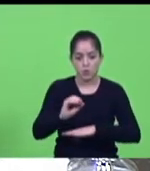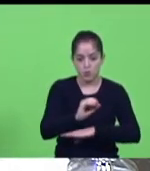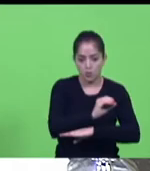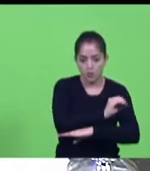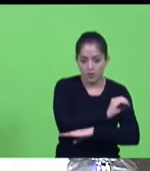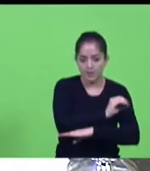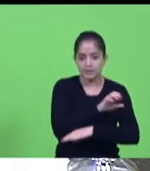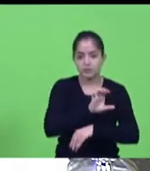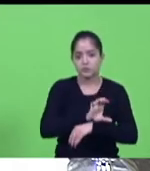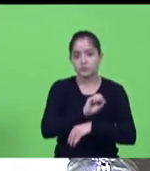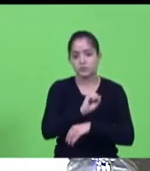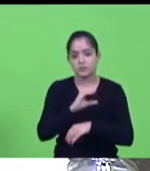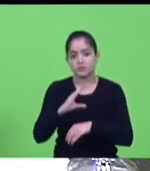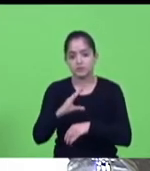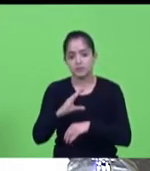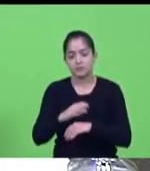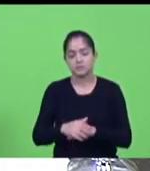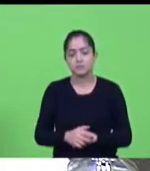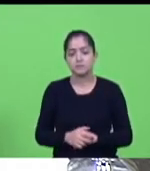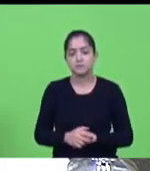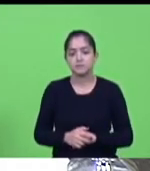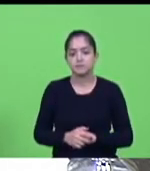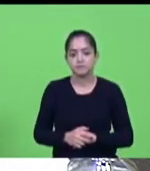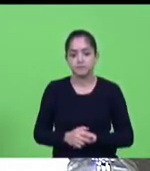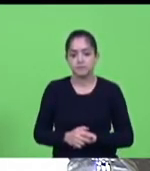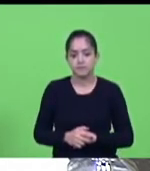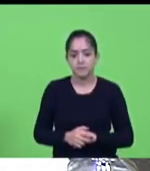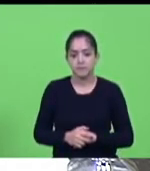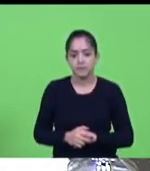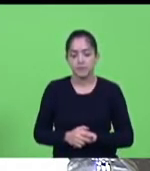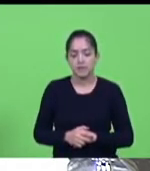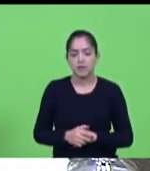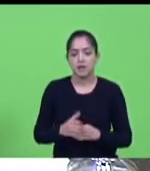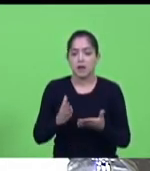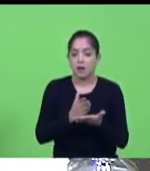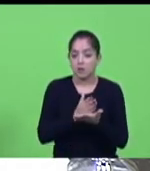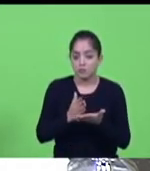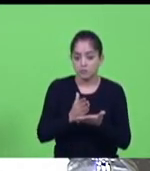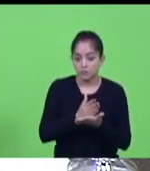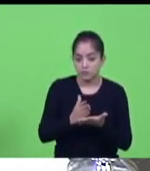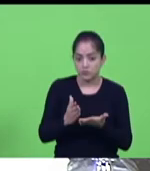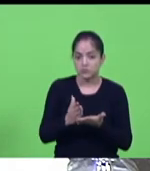Santa Catarina, se viu, por alguns dias,